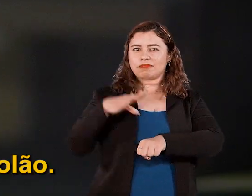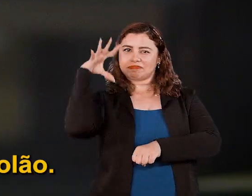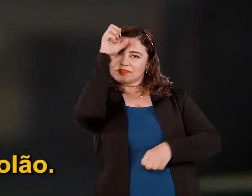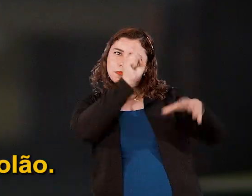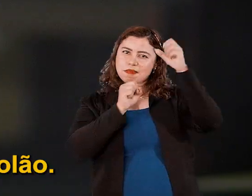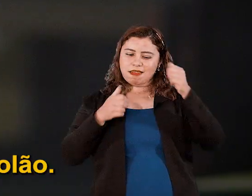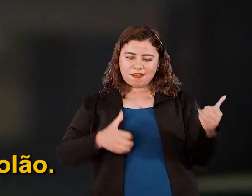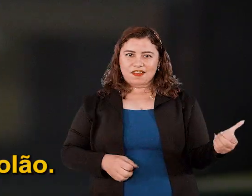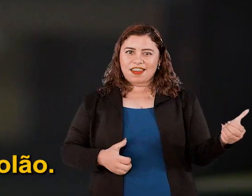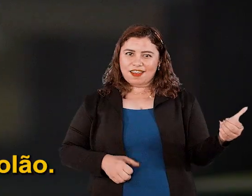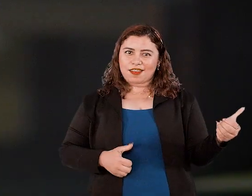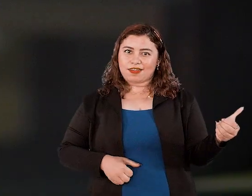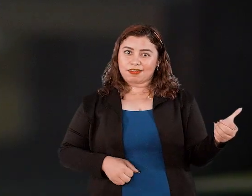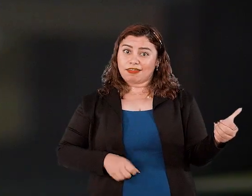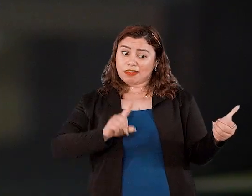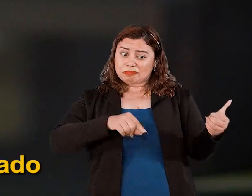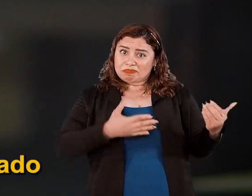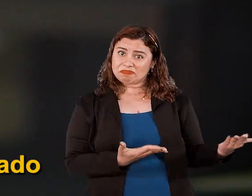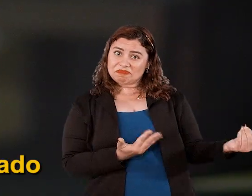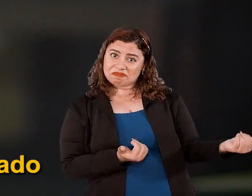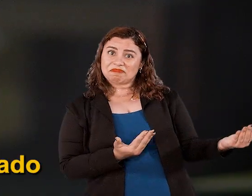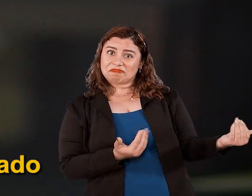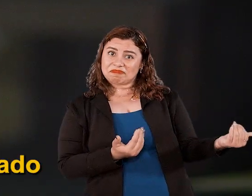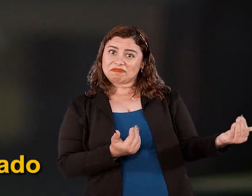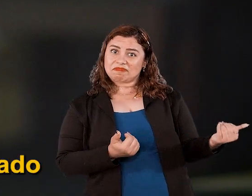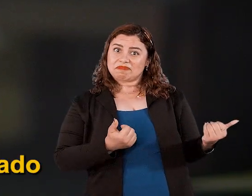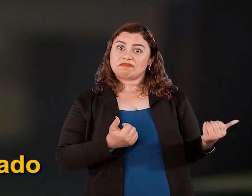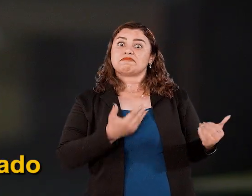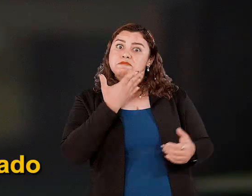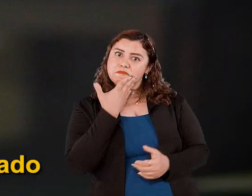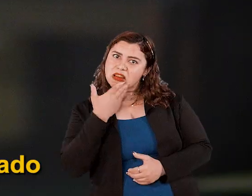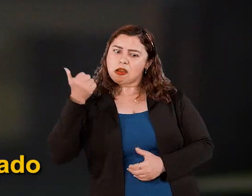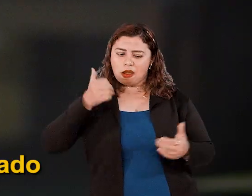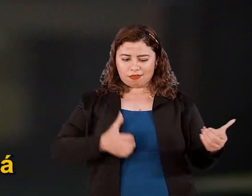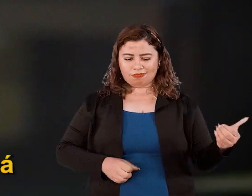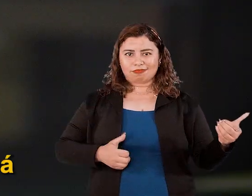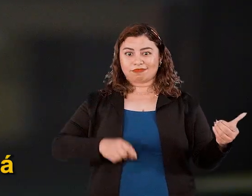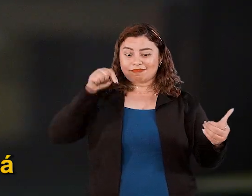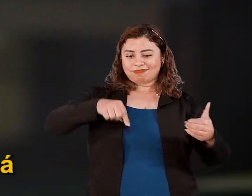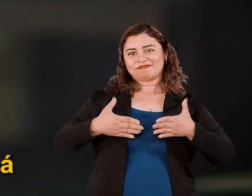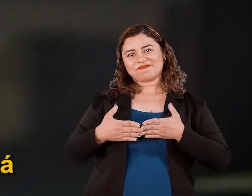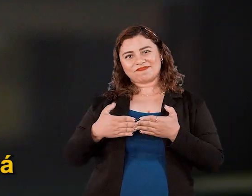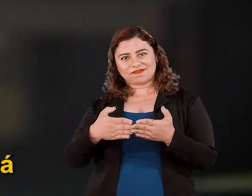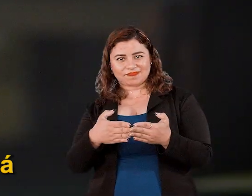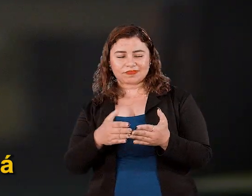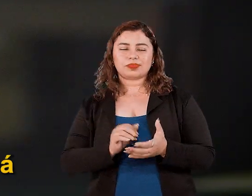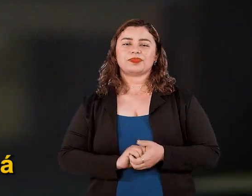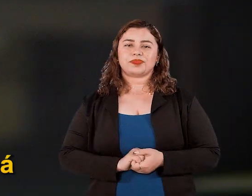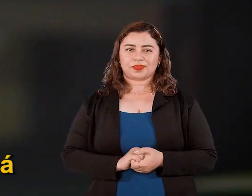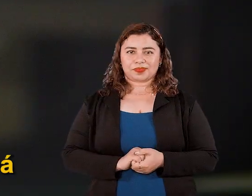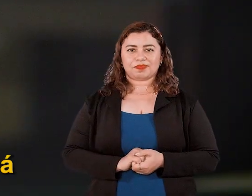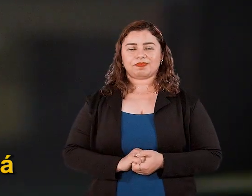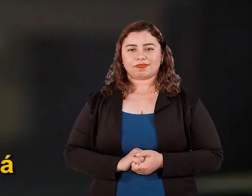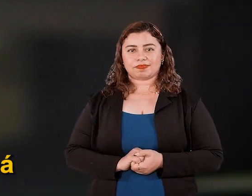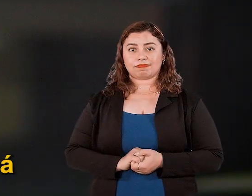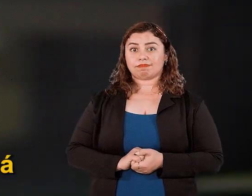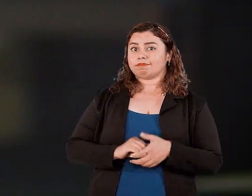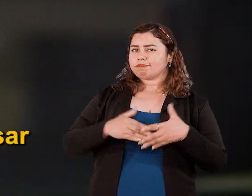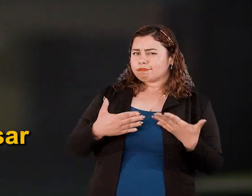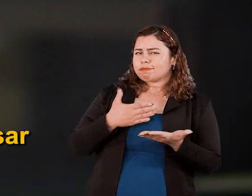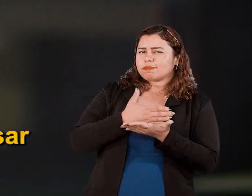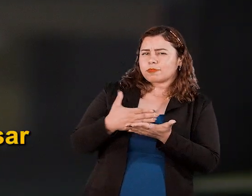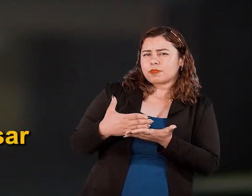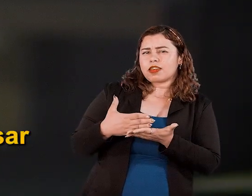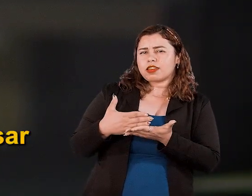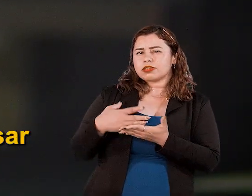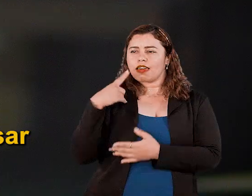sua dedicação no violão, e muito cedo ainda na vida ele já era considerado o melhor violonista de Corumbá.